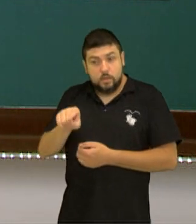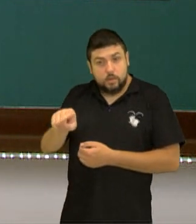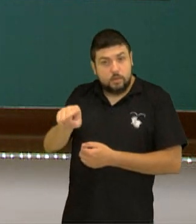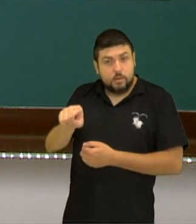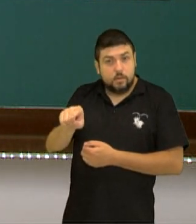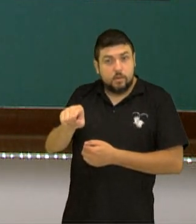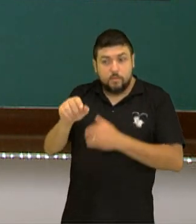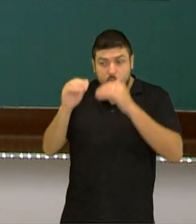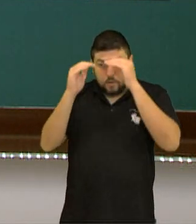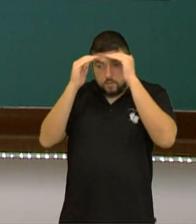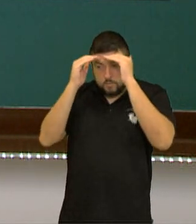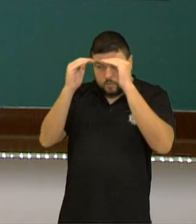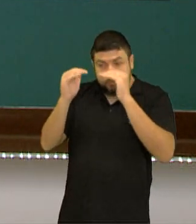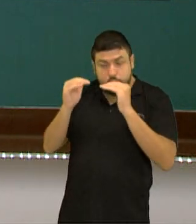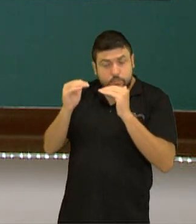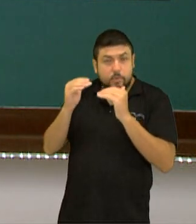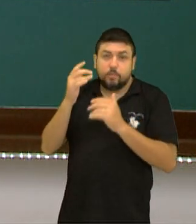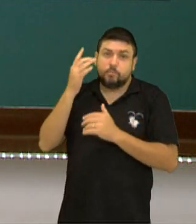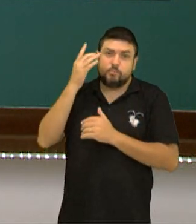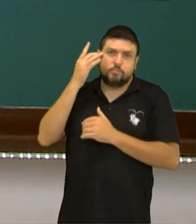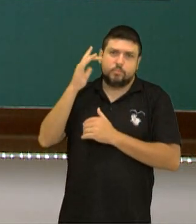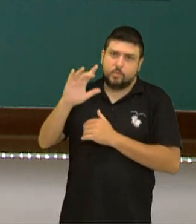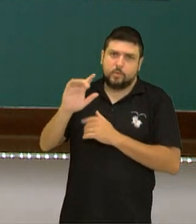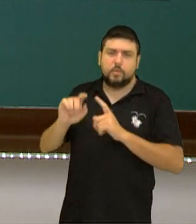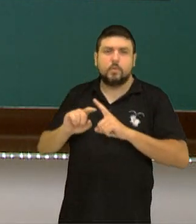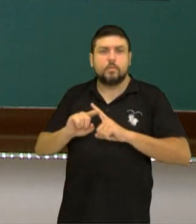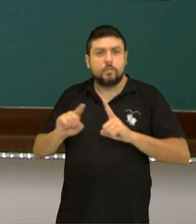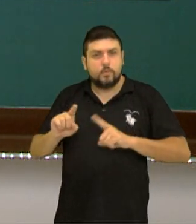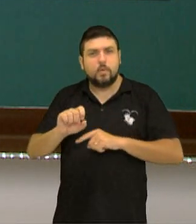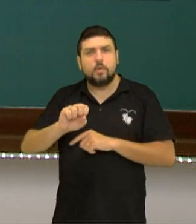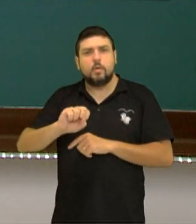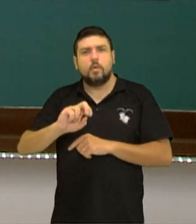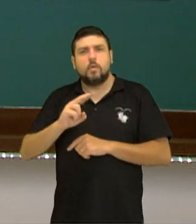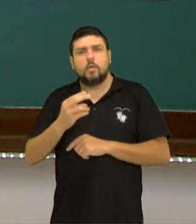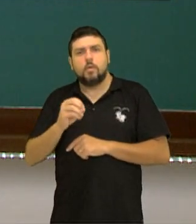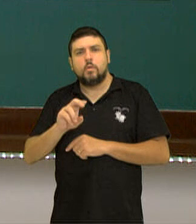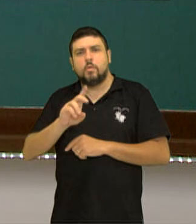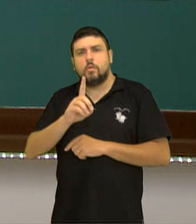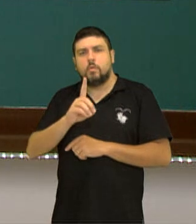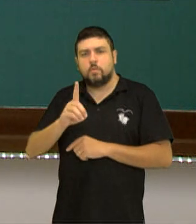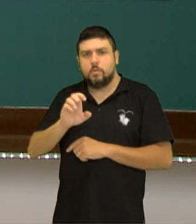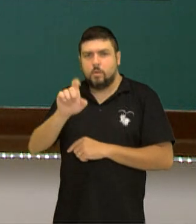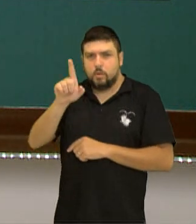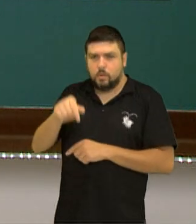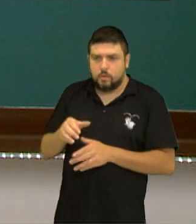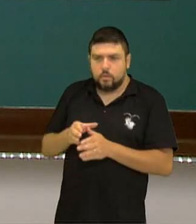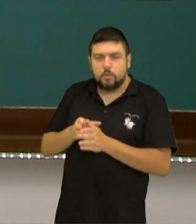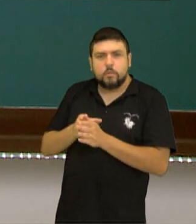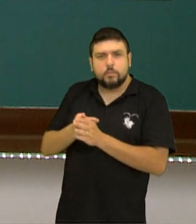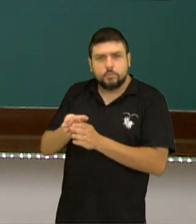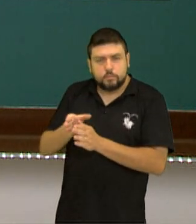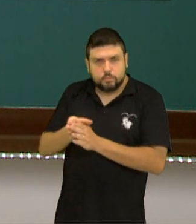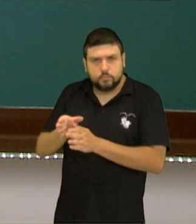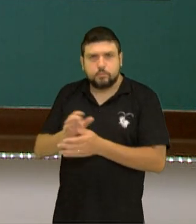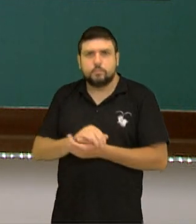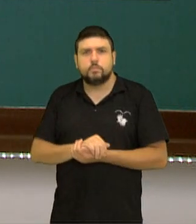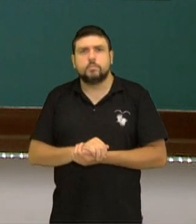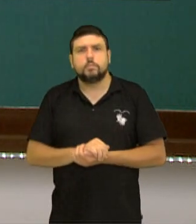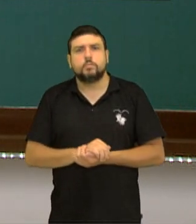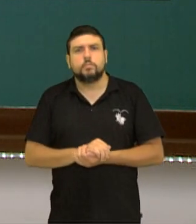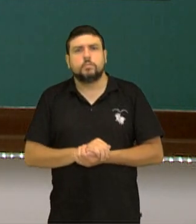foi recomendado, já é outra história. Mas o should, ele é utilizado para expressar um conselho, para dar uma recomendação a